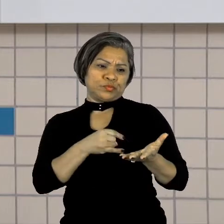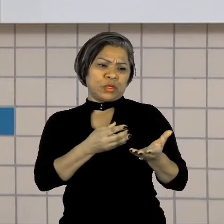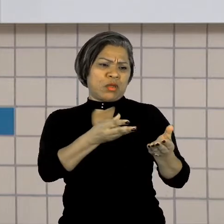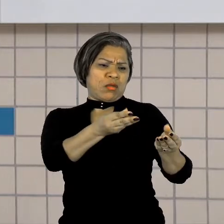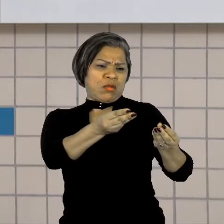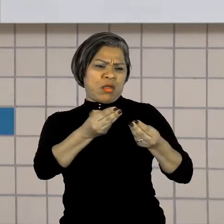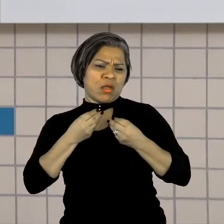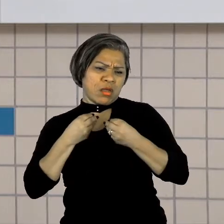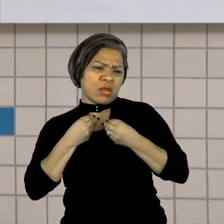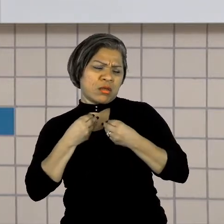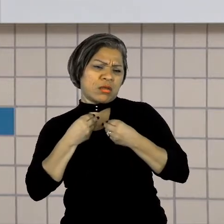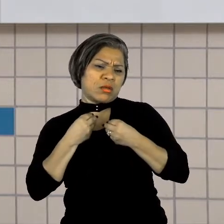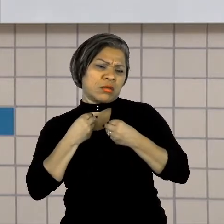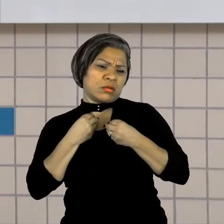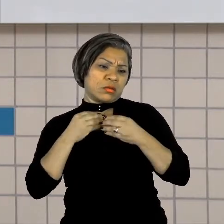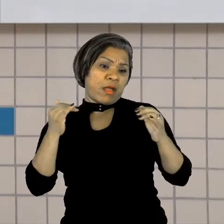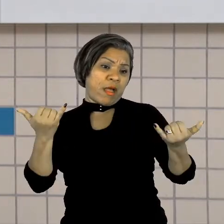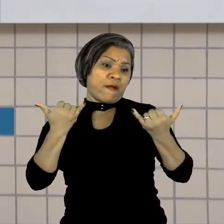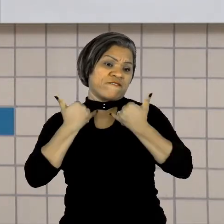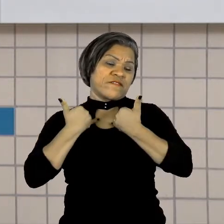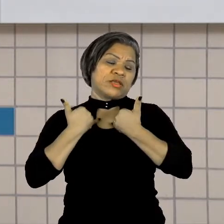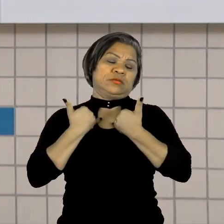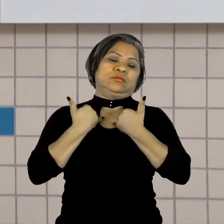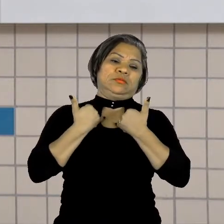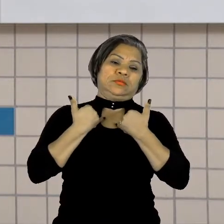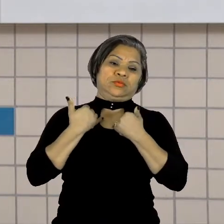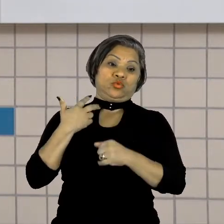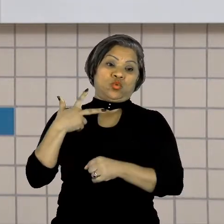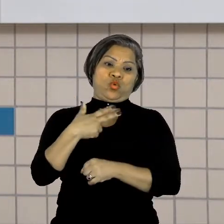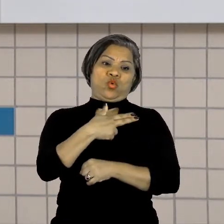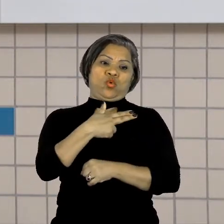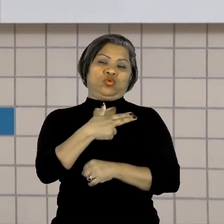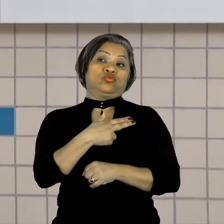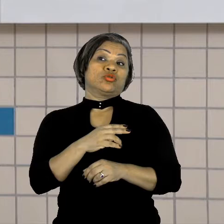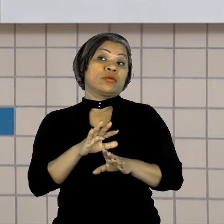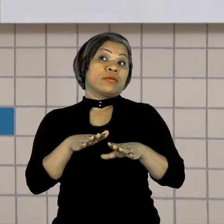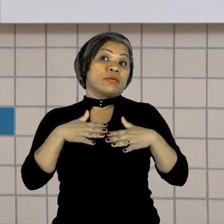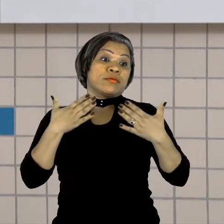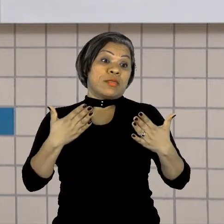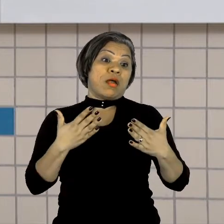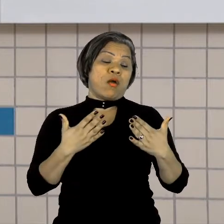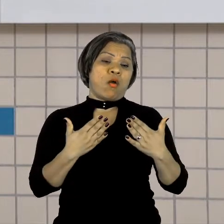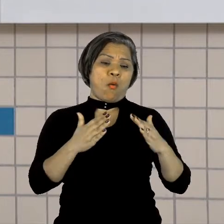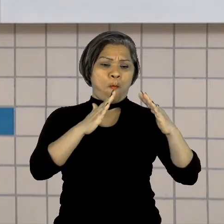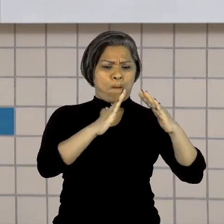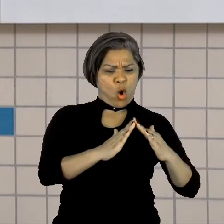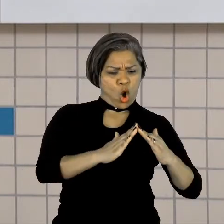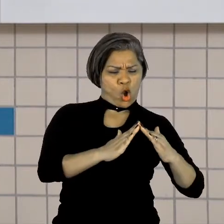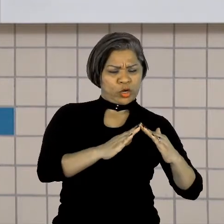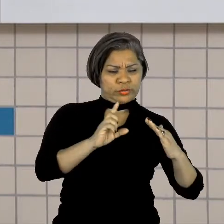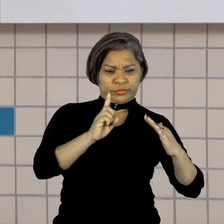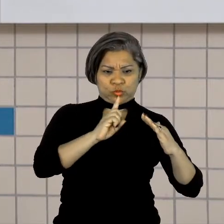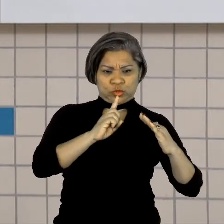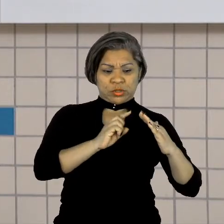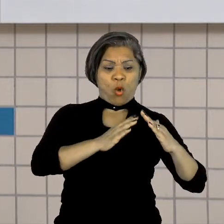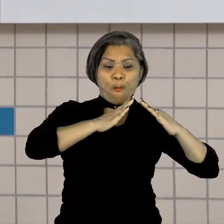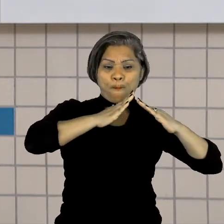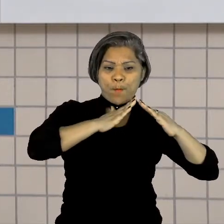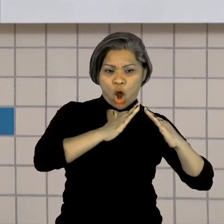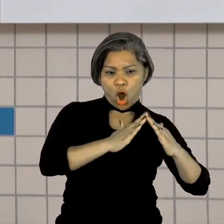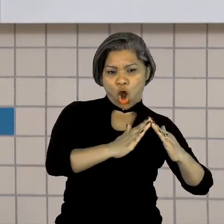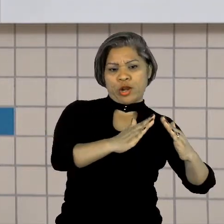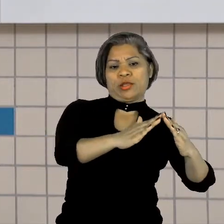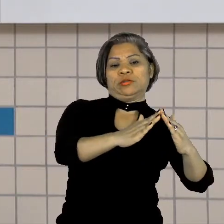corte. Mas como é moradores, está no plural, mais de um, aí os verbos também têm que acompanhar, tem que ter a